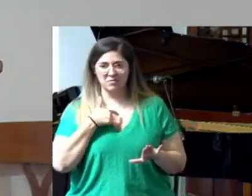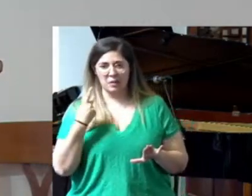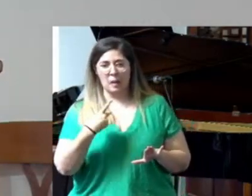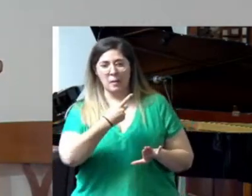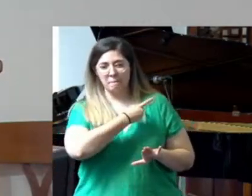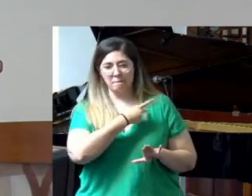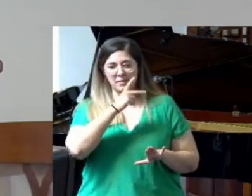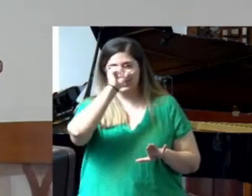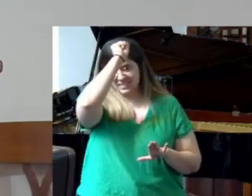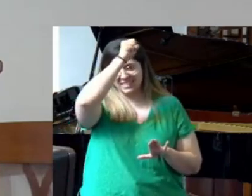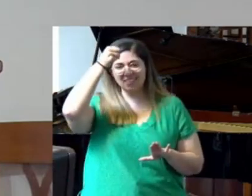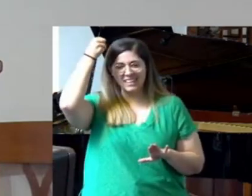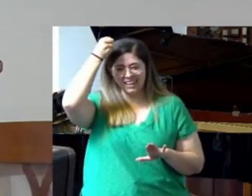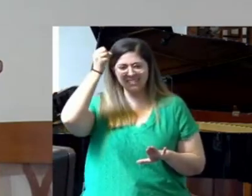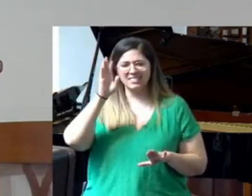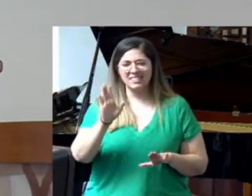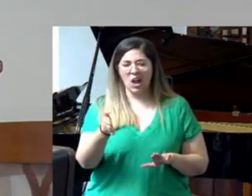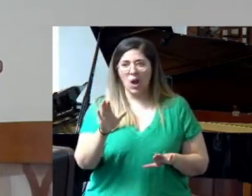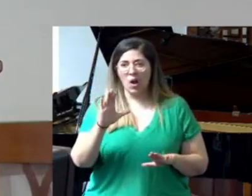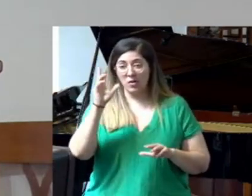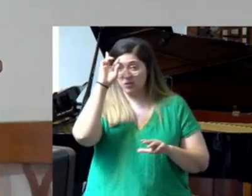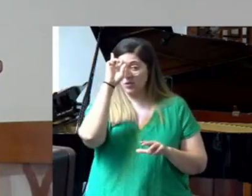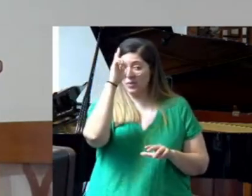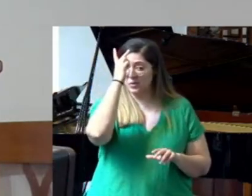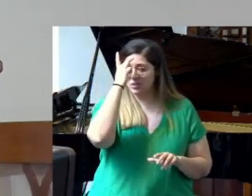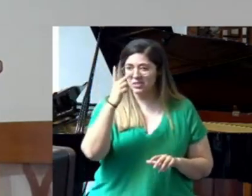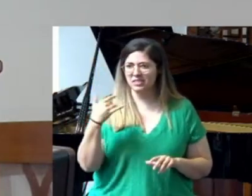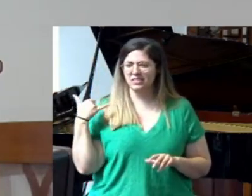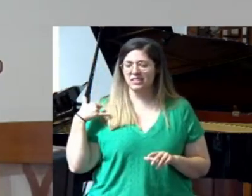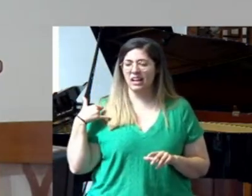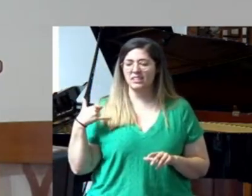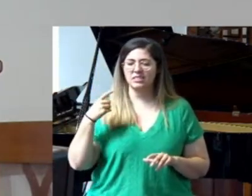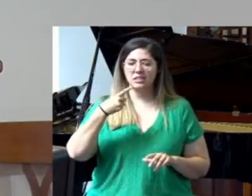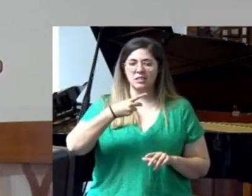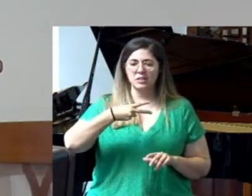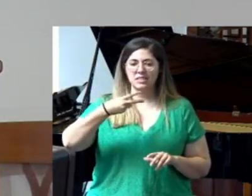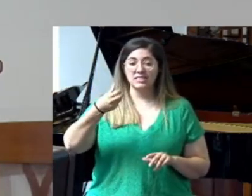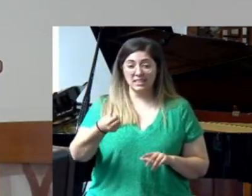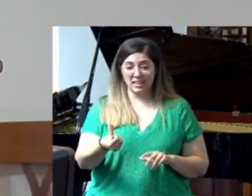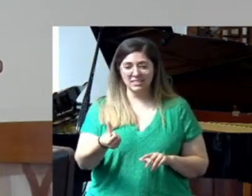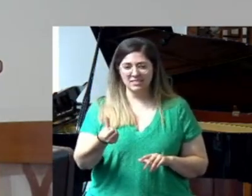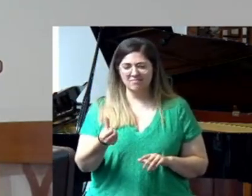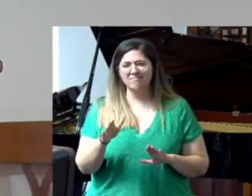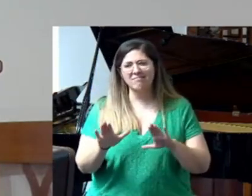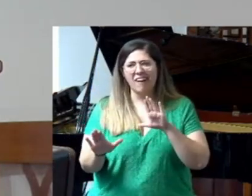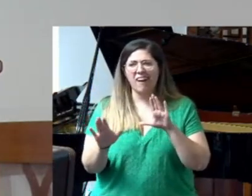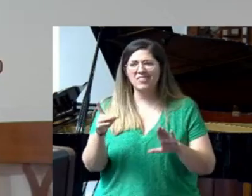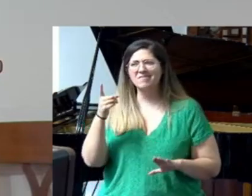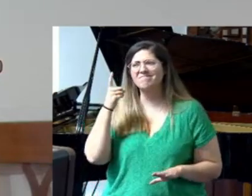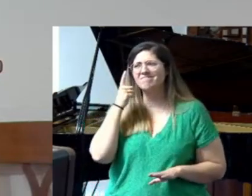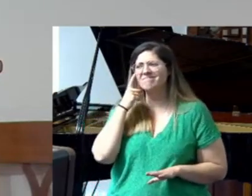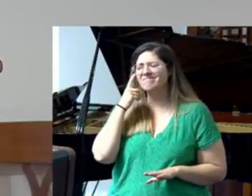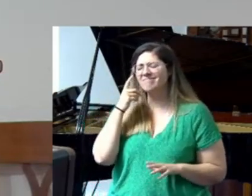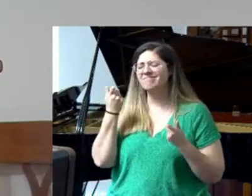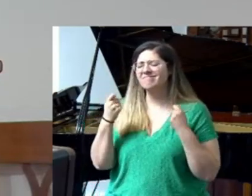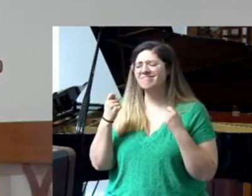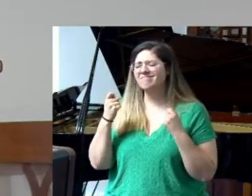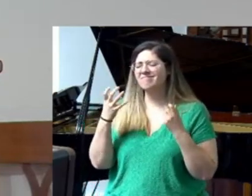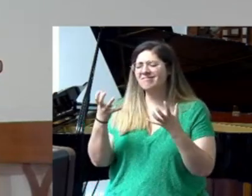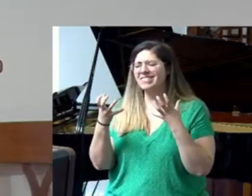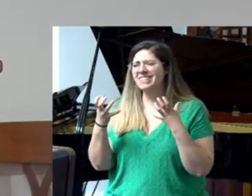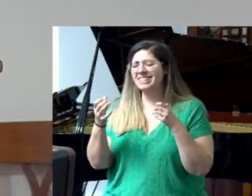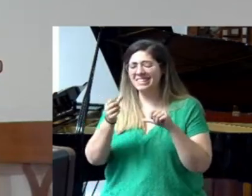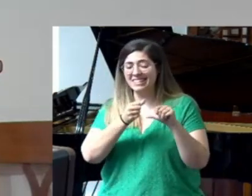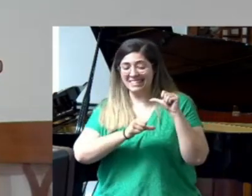minha vida? De que valeu a minha vida até conhecer a Cristo? Né? Quantos de nós não voltam no tempo e dizem: poderia ter